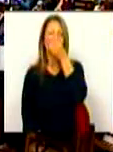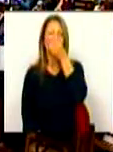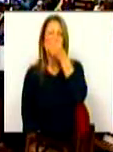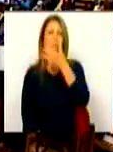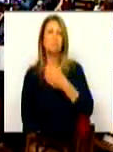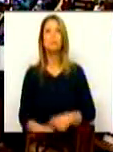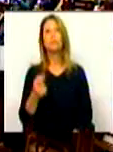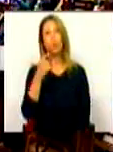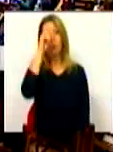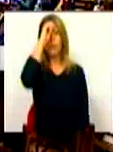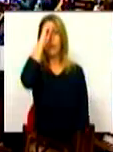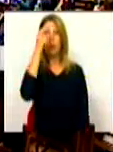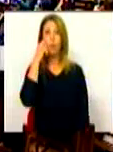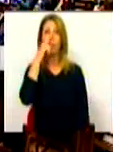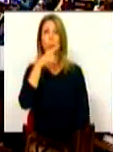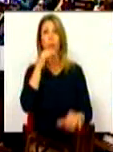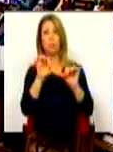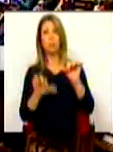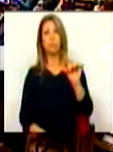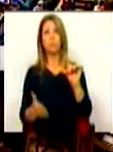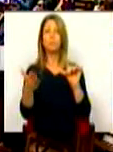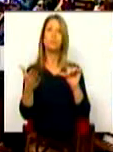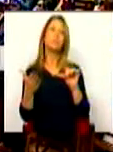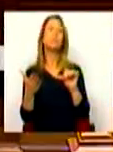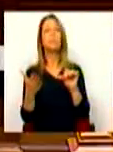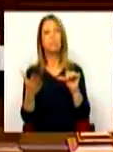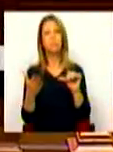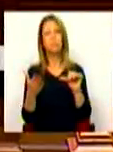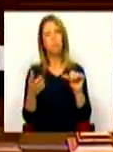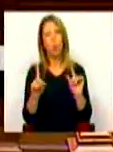um bocadinho de respeito por quem está no exercício da palavra não seria a pior ideia.